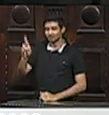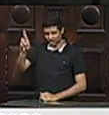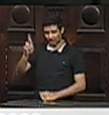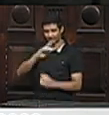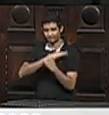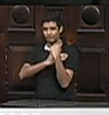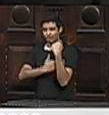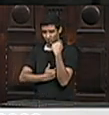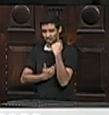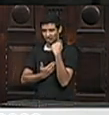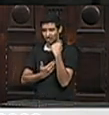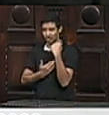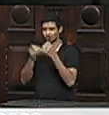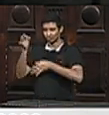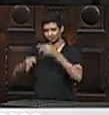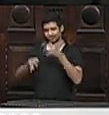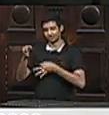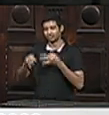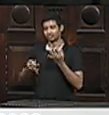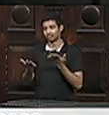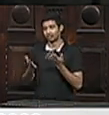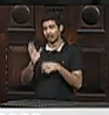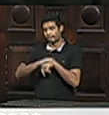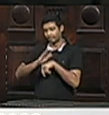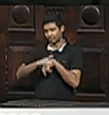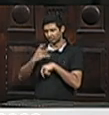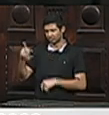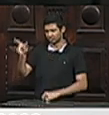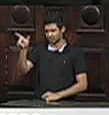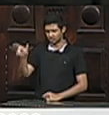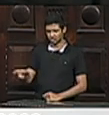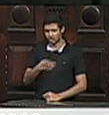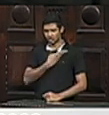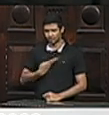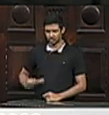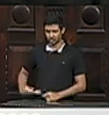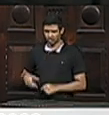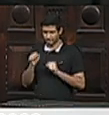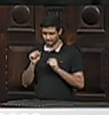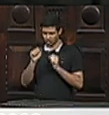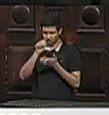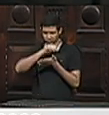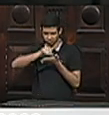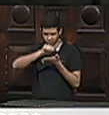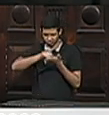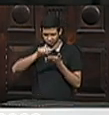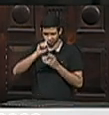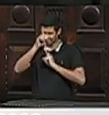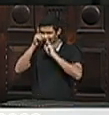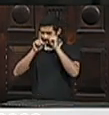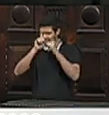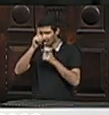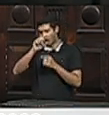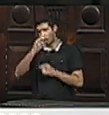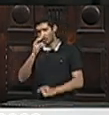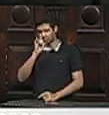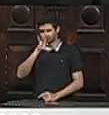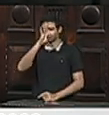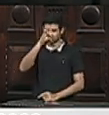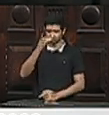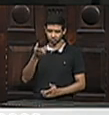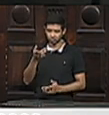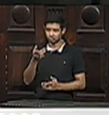Paulo. Senhor presidente, esse projeto foi retirado de pauta e